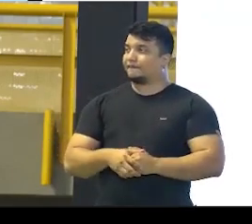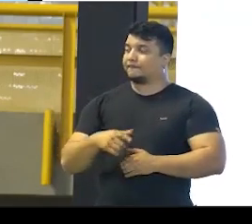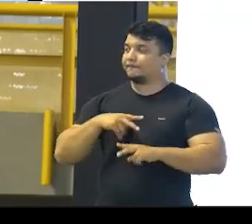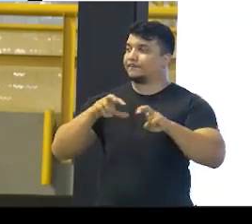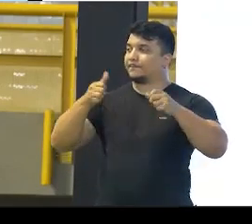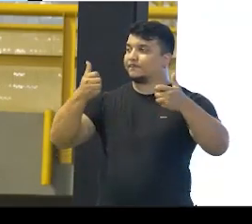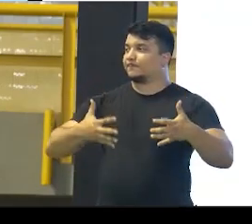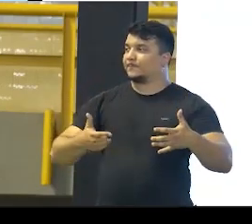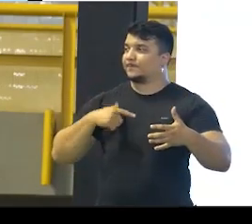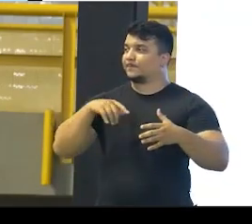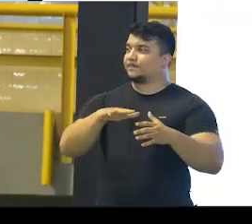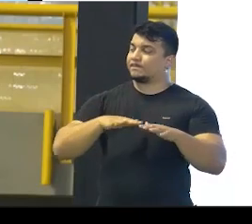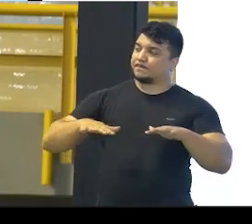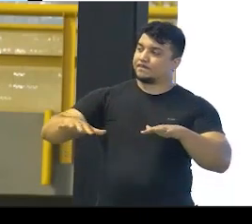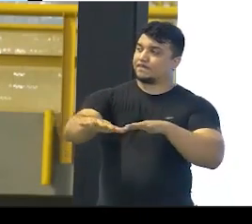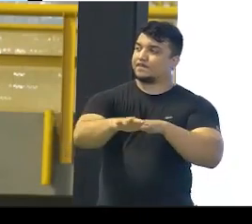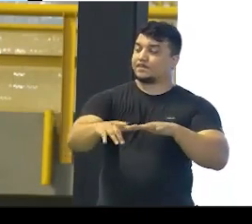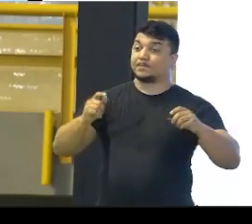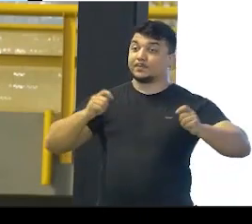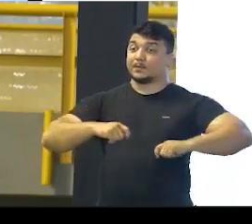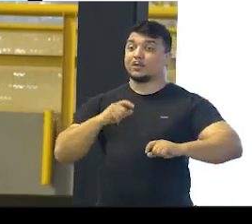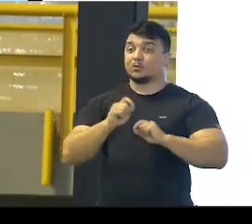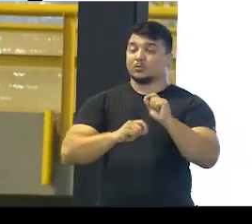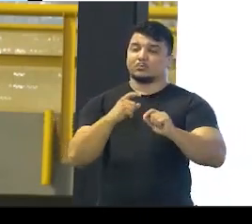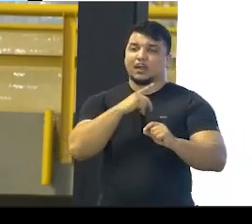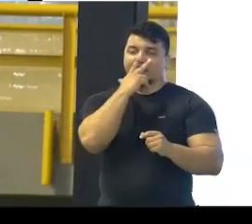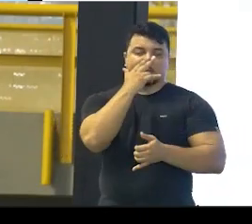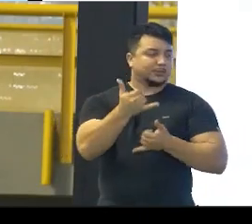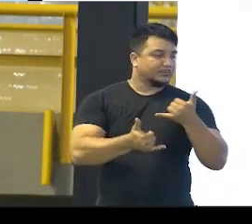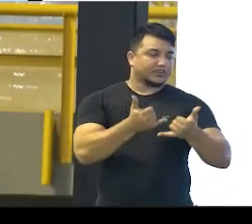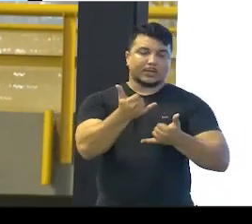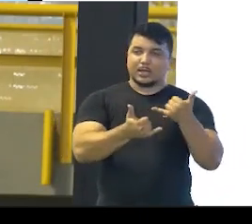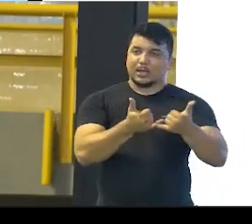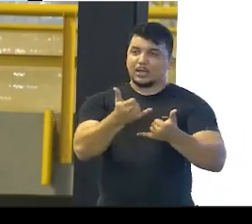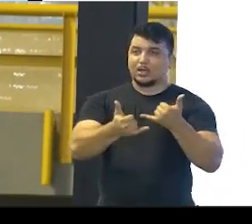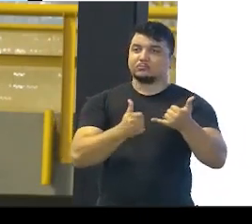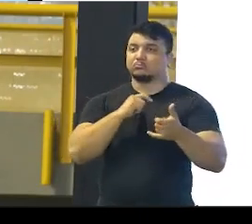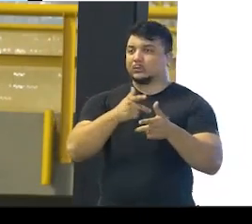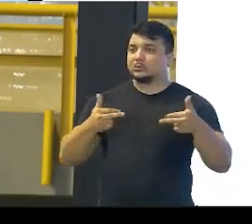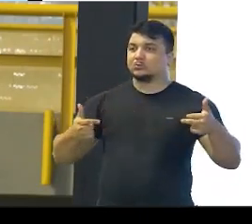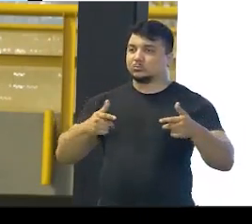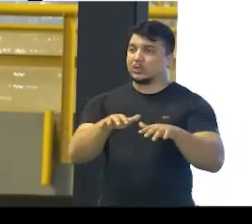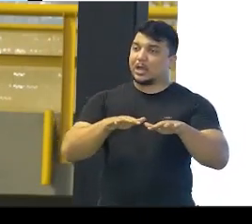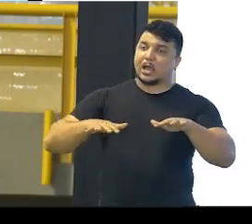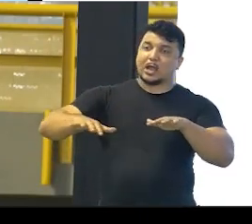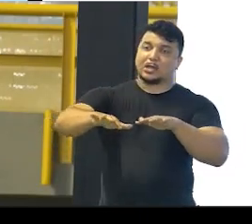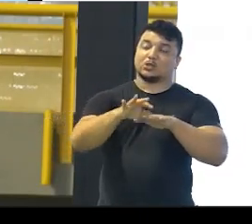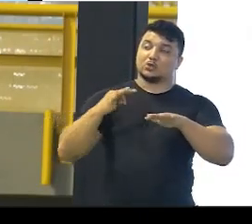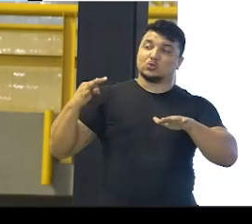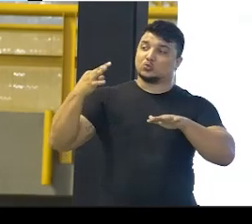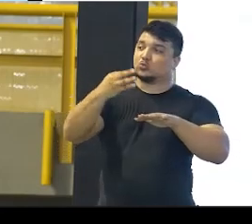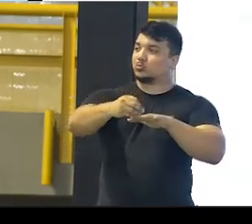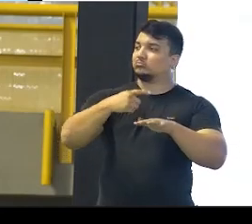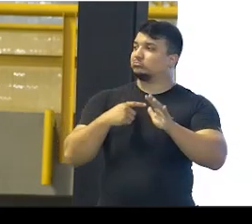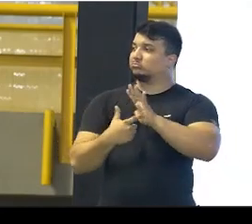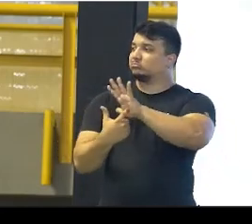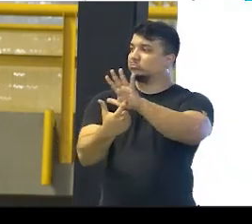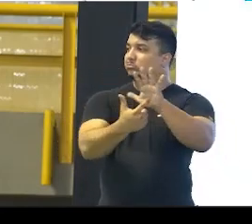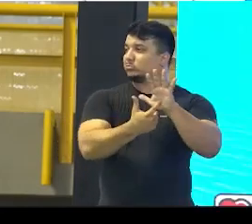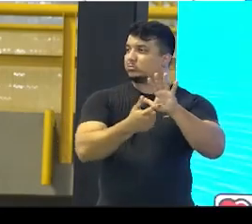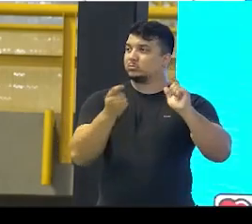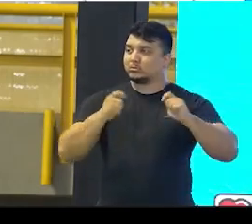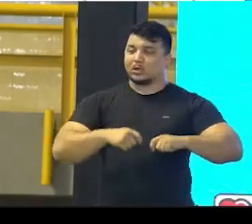4. Né? Olha aí a vantagem que a gente tem. Às vezes você vendo aqui, poxa,